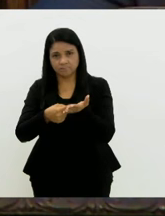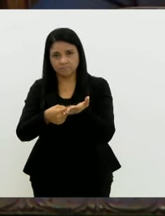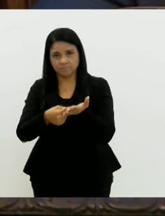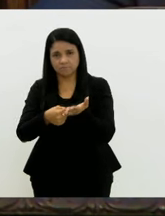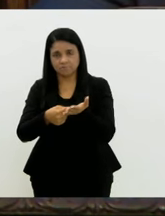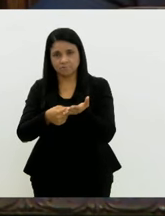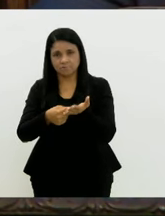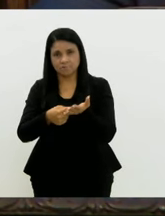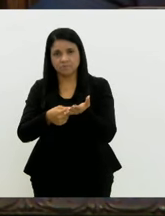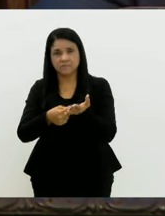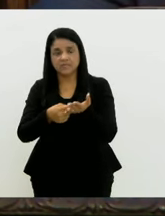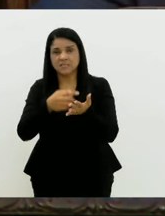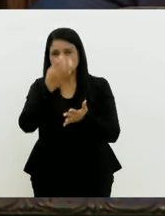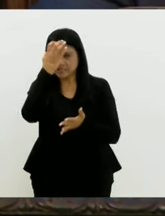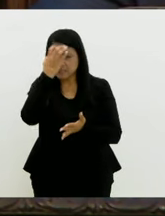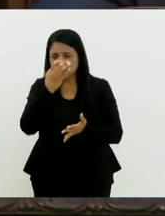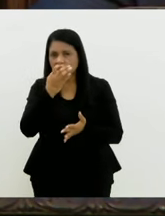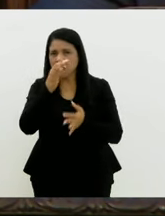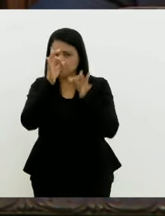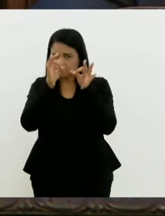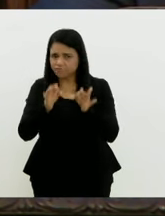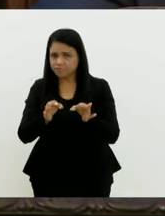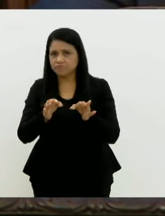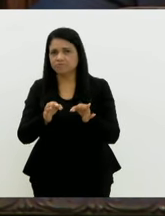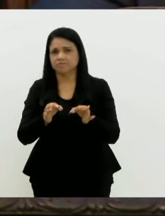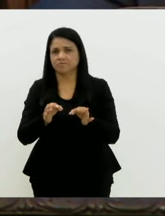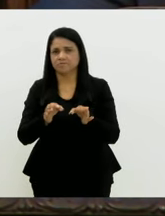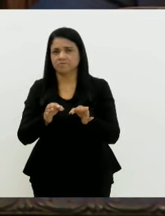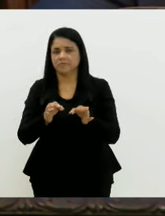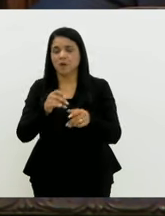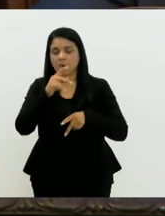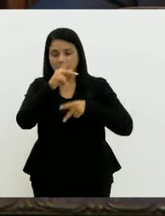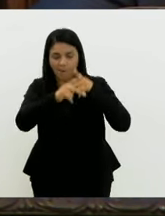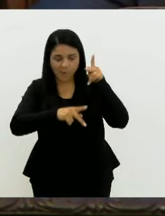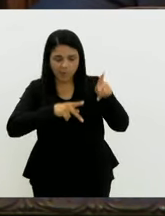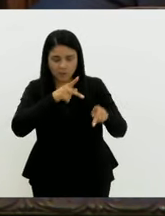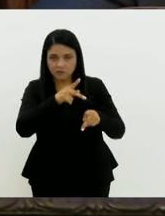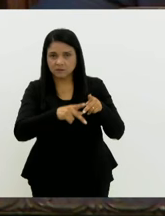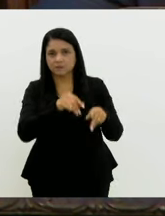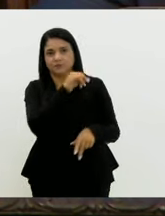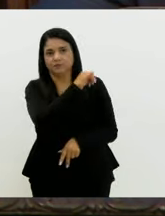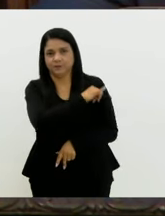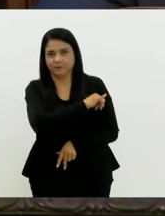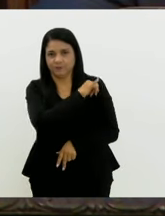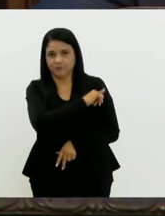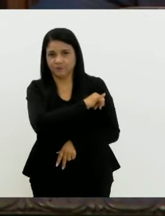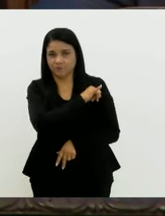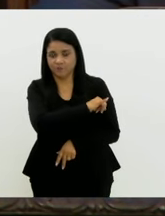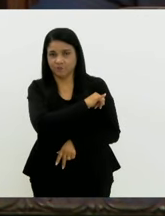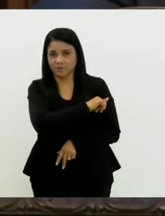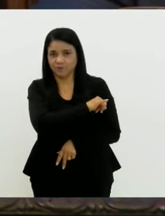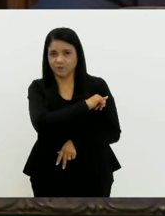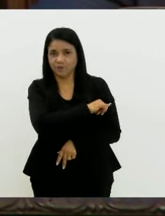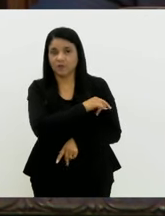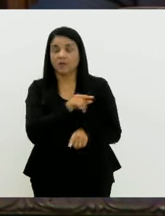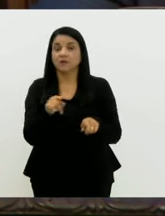jurisdição célere, moderna e célere para a população do Rio de Janeiro. A par disso, nós